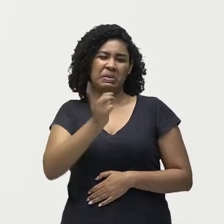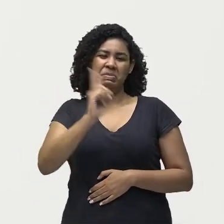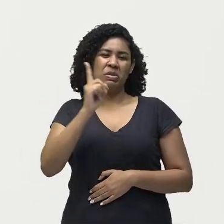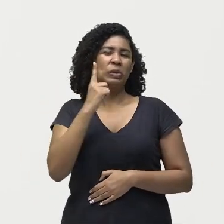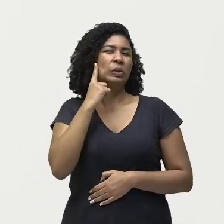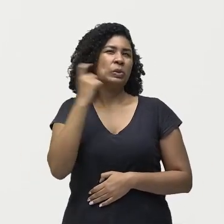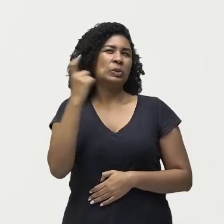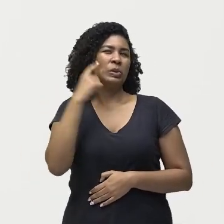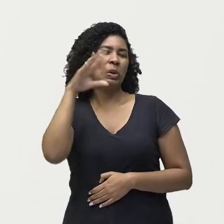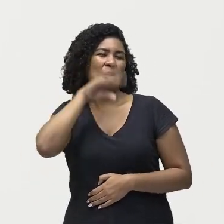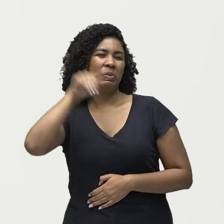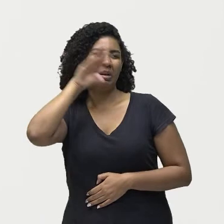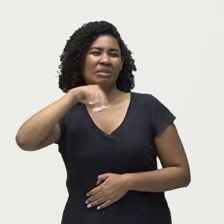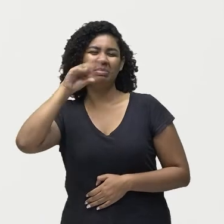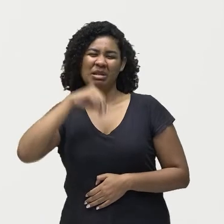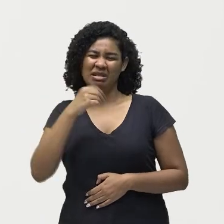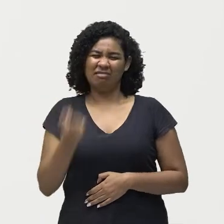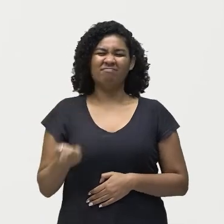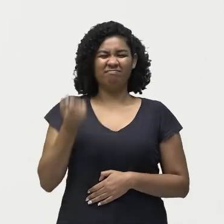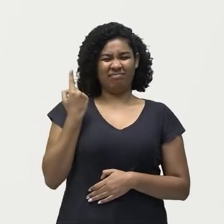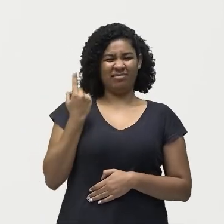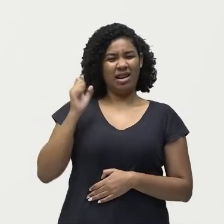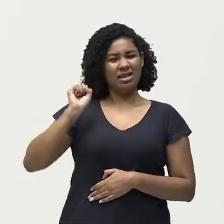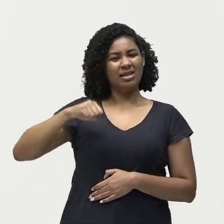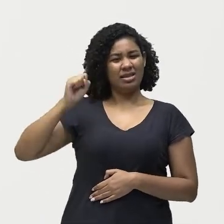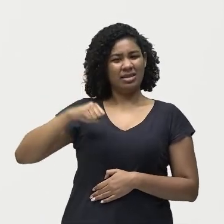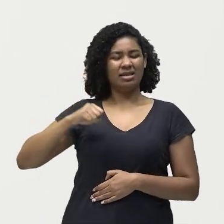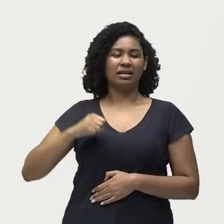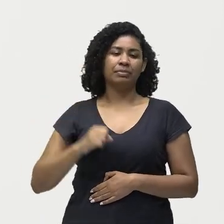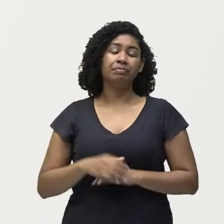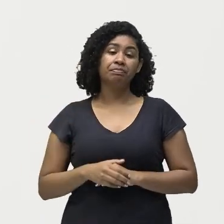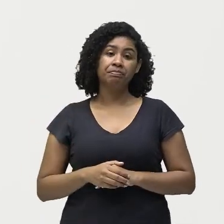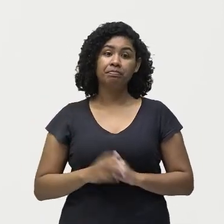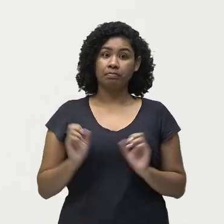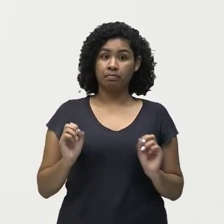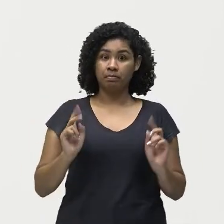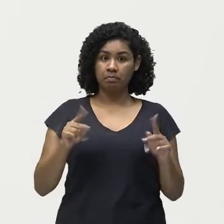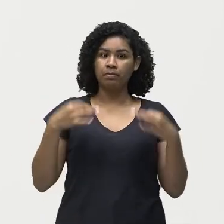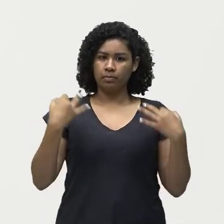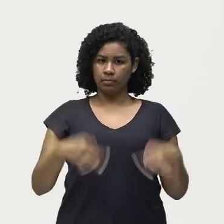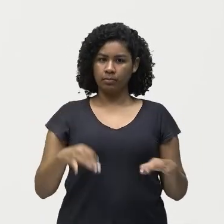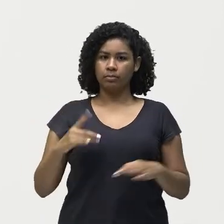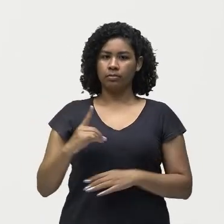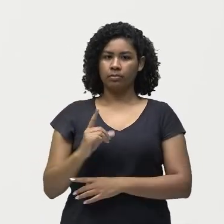dancing. Ficaria meio estranho, não é? Mas essa é a ideia, tá? Dancing.